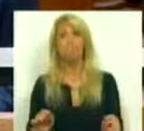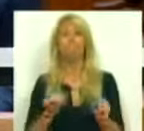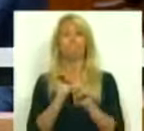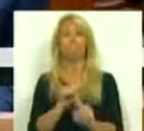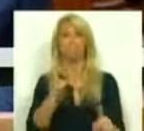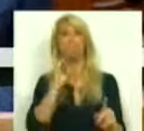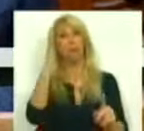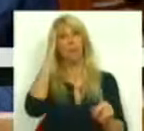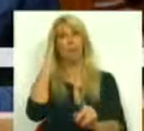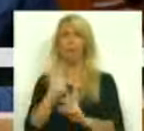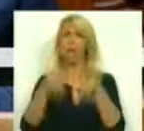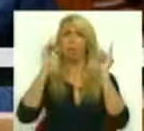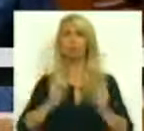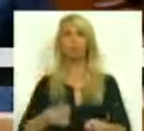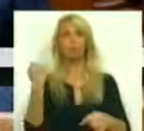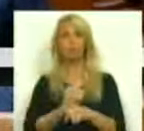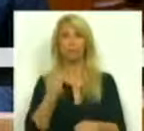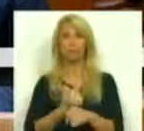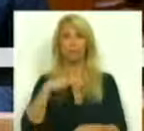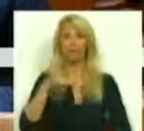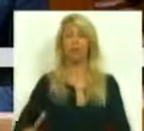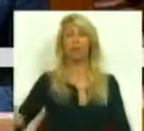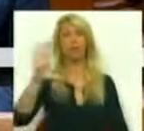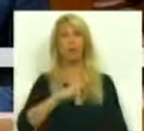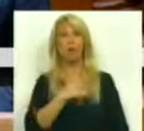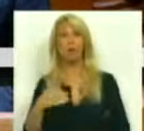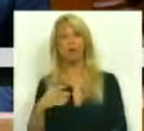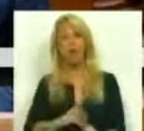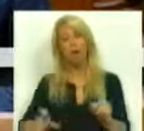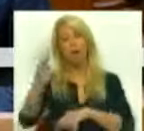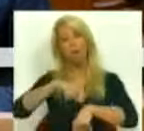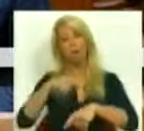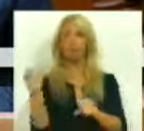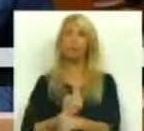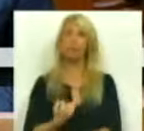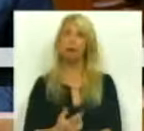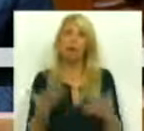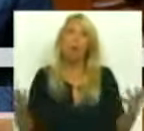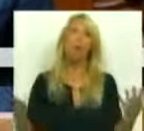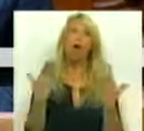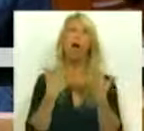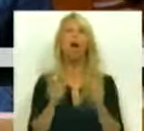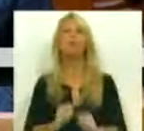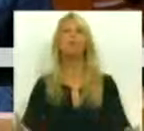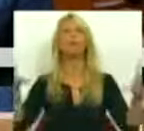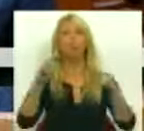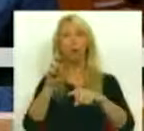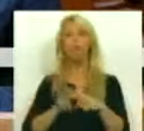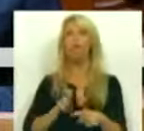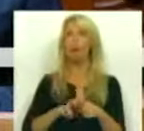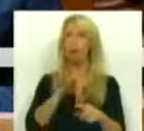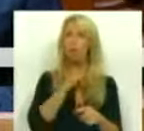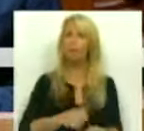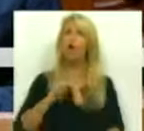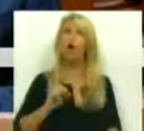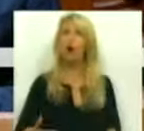instalada do Serviço Nacional de Saúde, seja pelo aumento dos tempos de trabalho, seja pela abertura de novas vagas, permitirá um